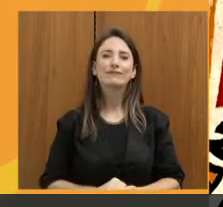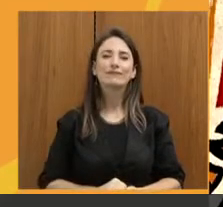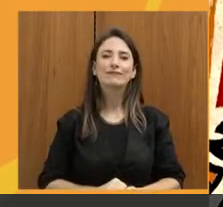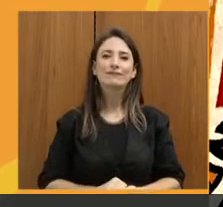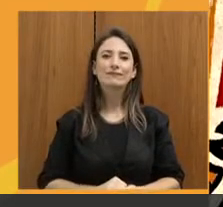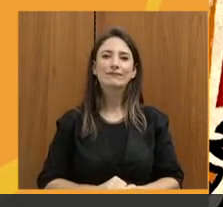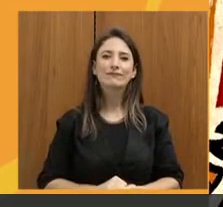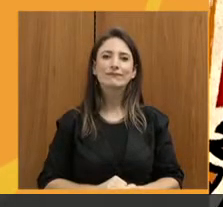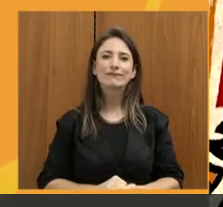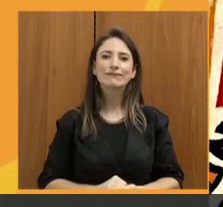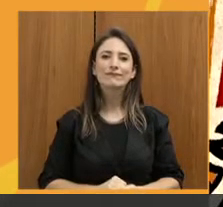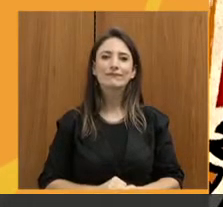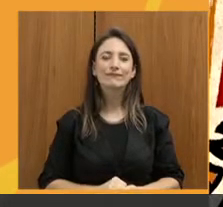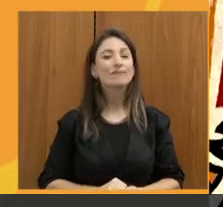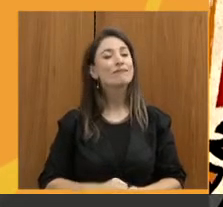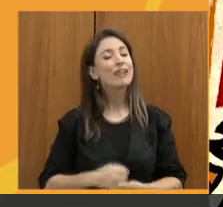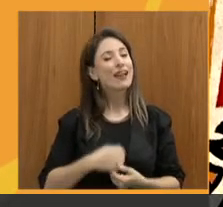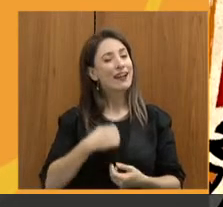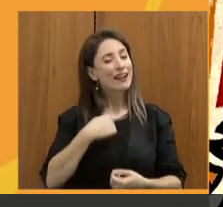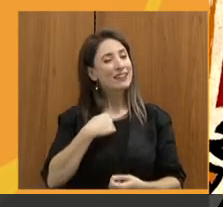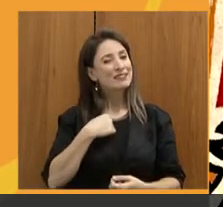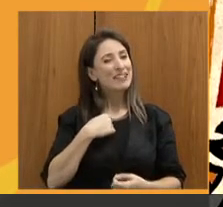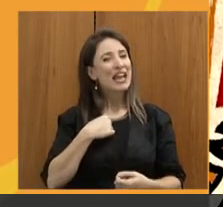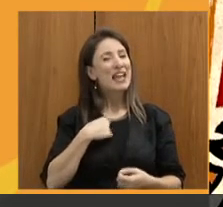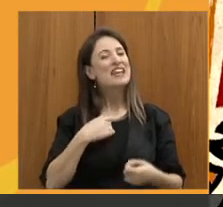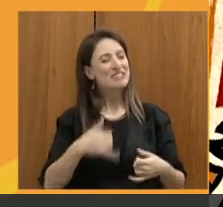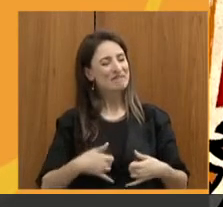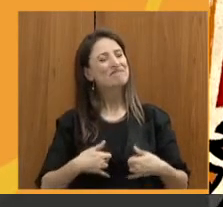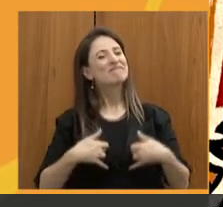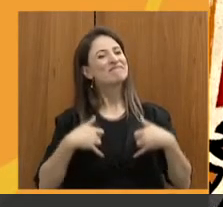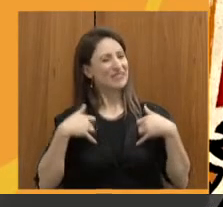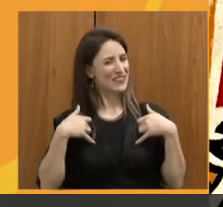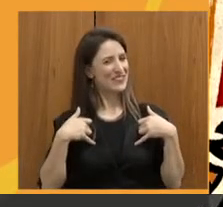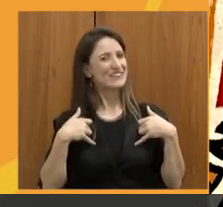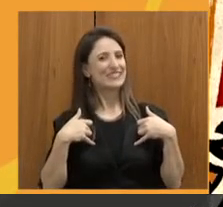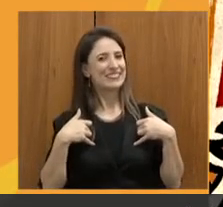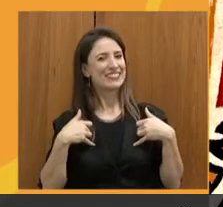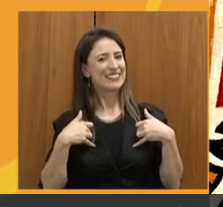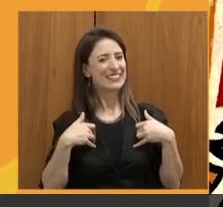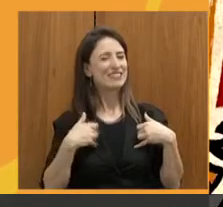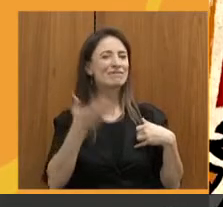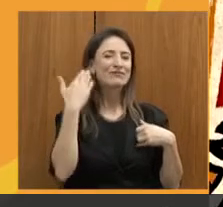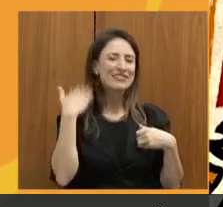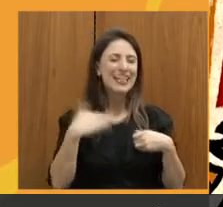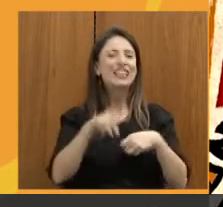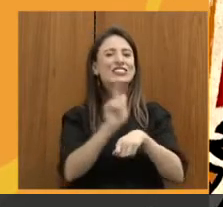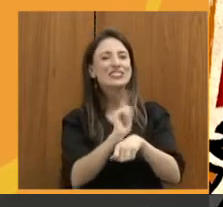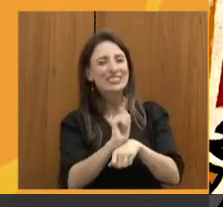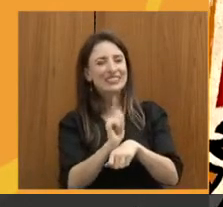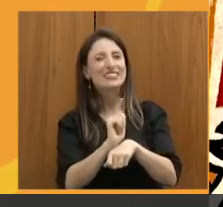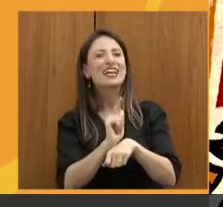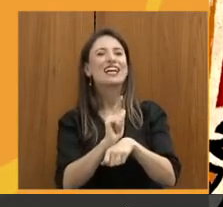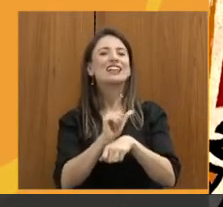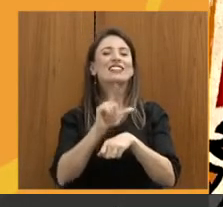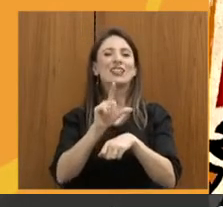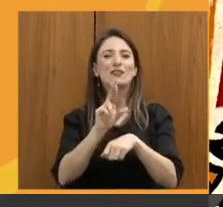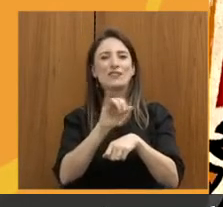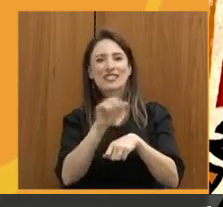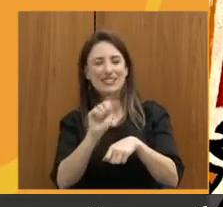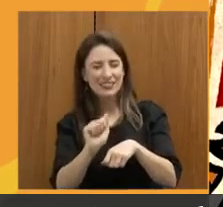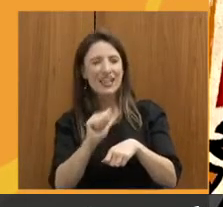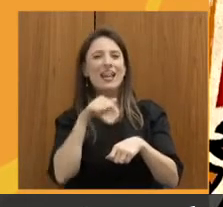tive a honra de no governo federal na gestão da ministra Luiza bairros a frente da